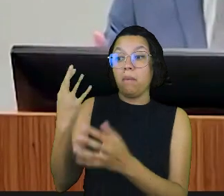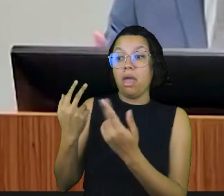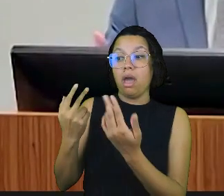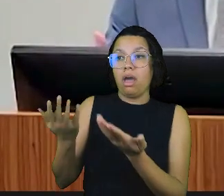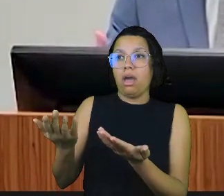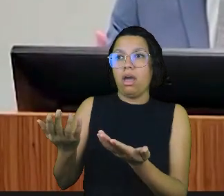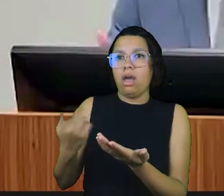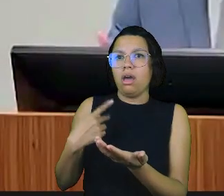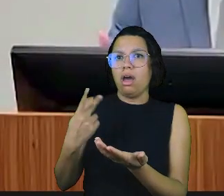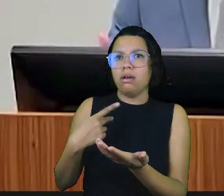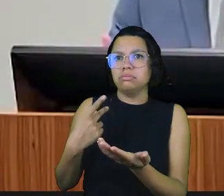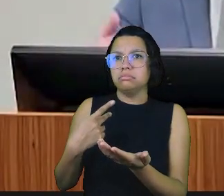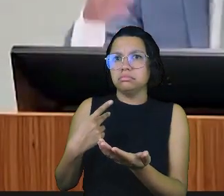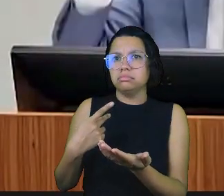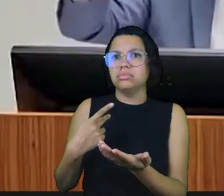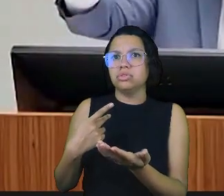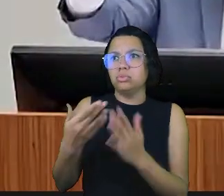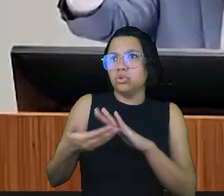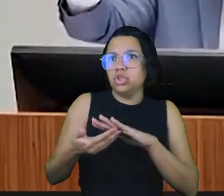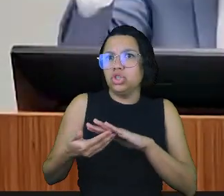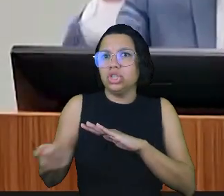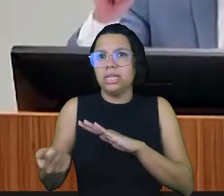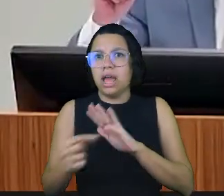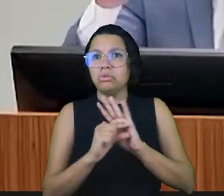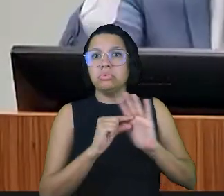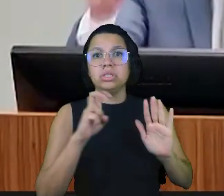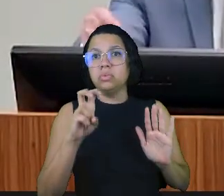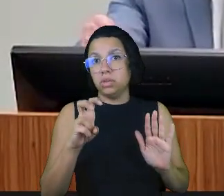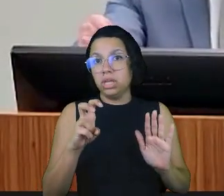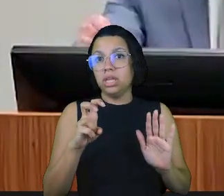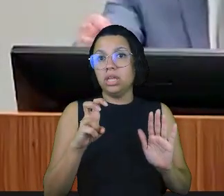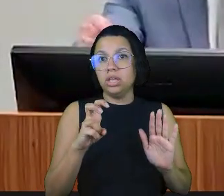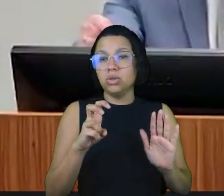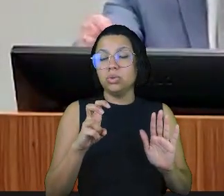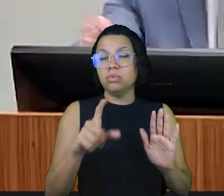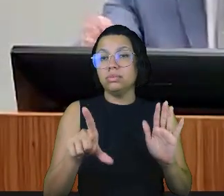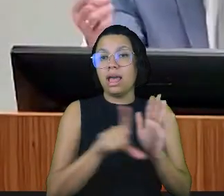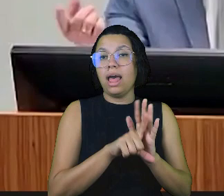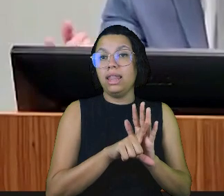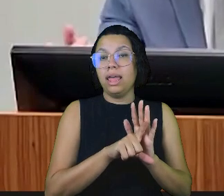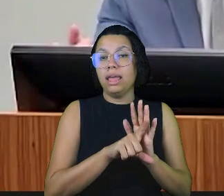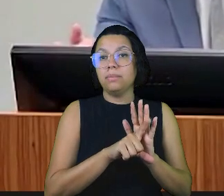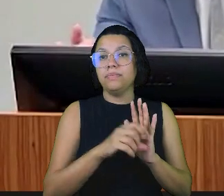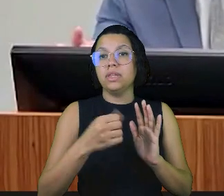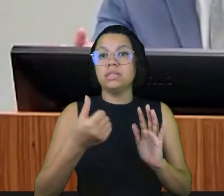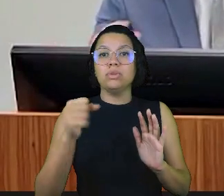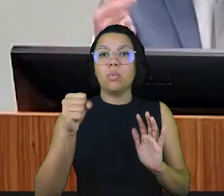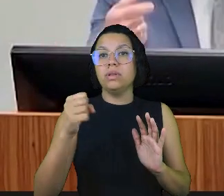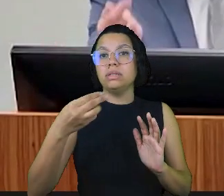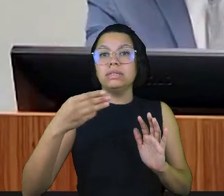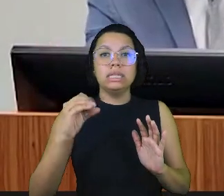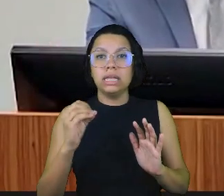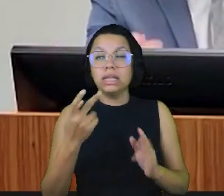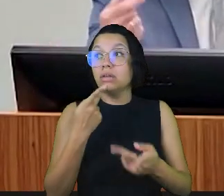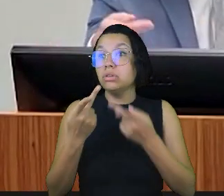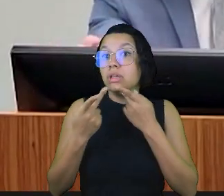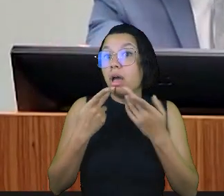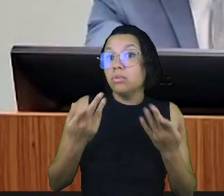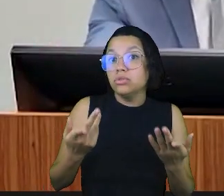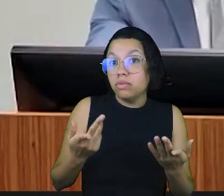somos automaticamente tirados do inciso 5º do artigo 4 da 6.830. Não estamos falando de